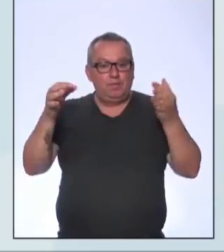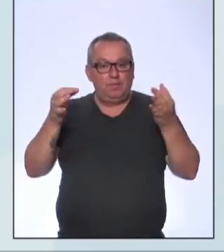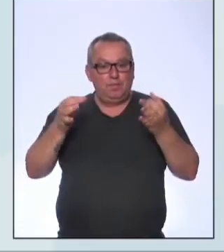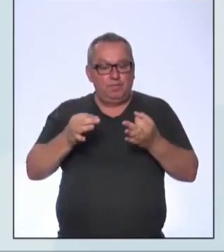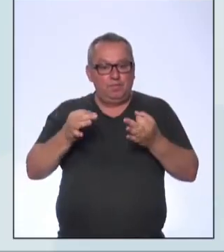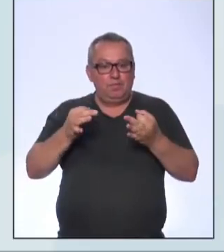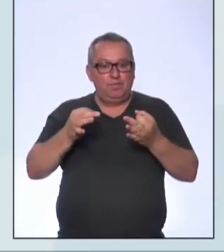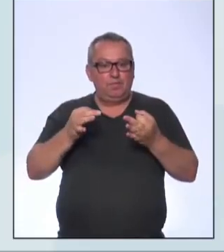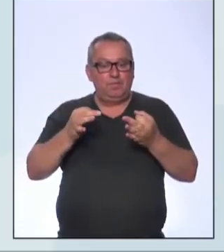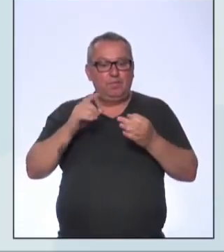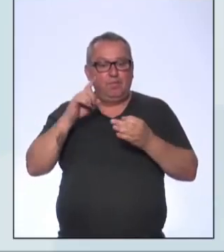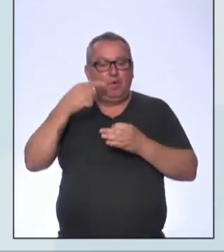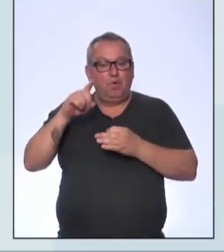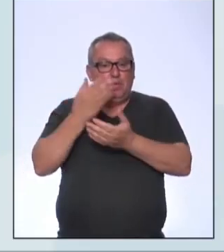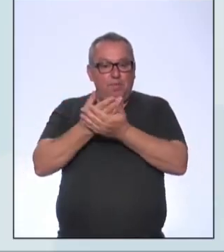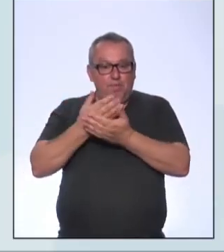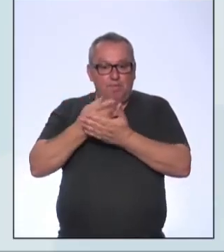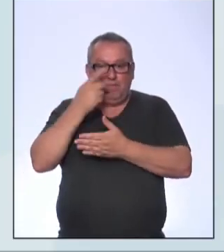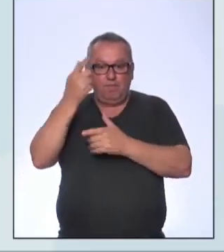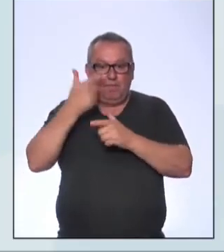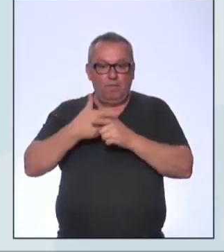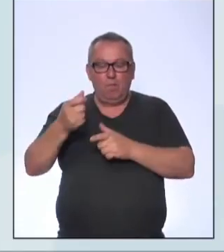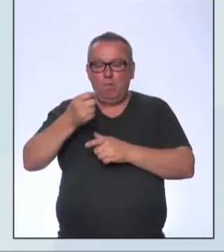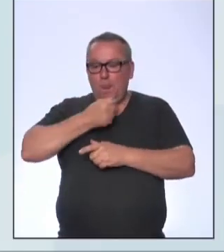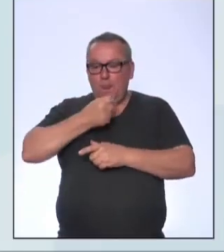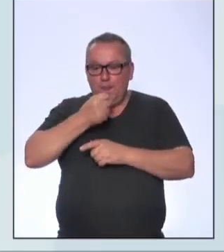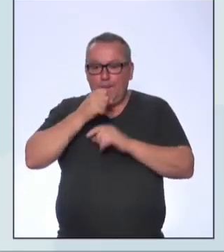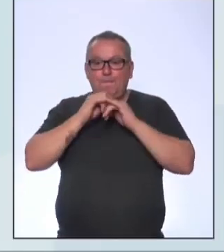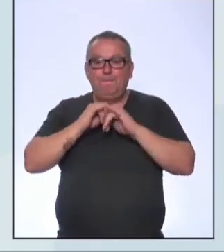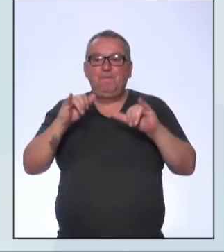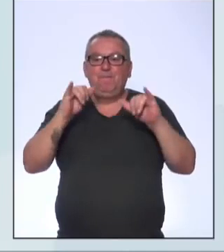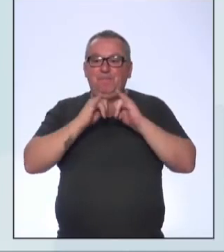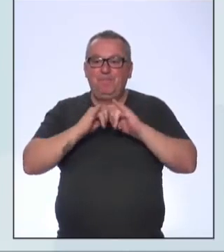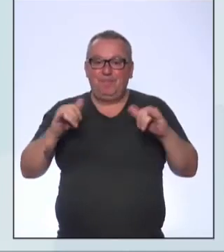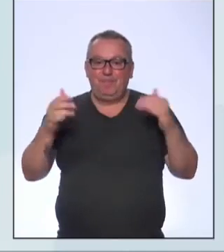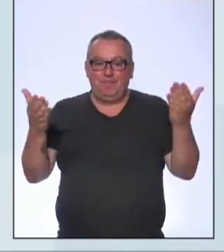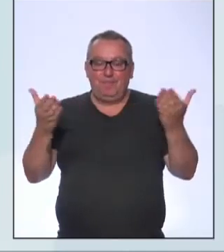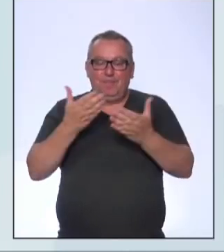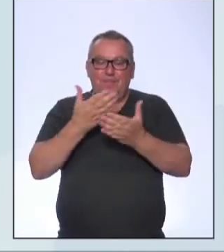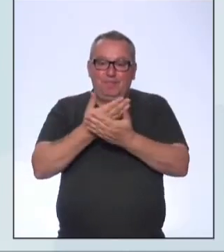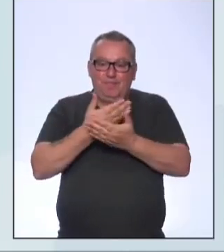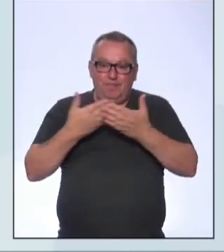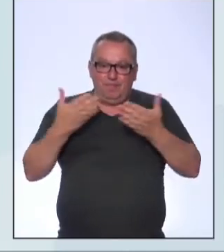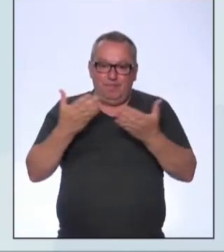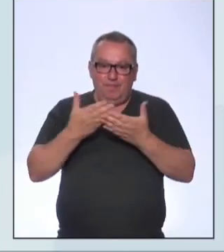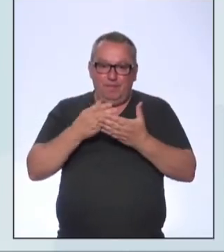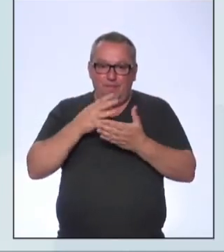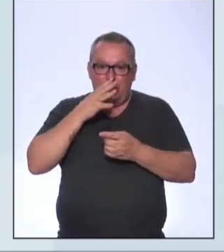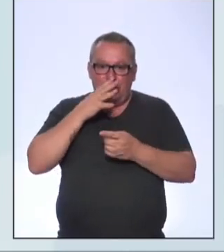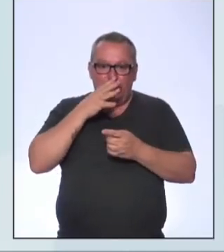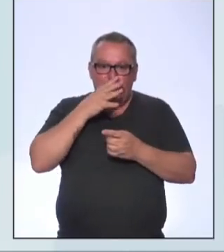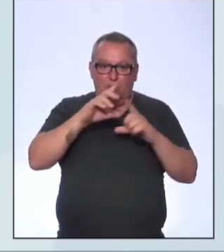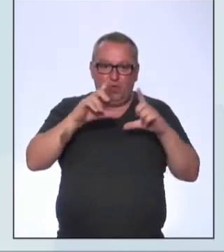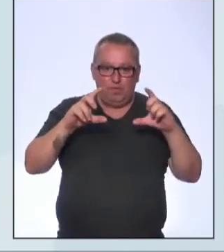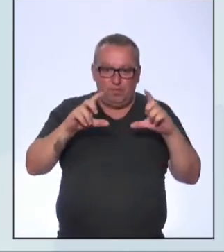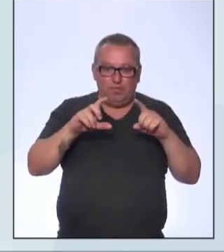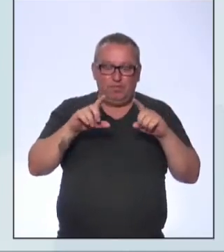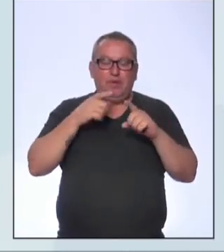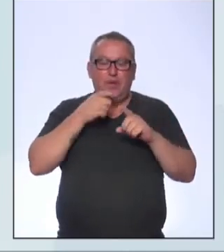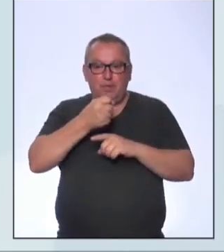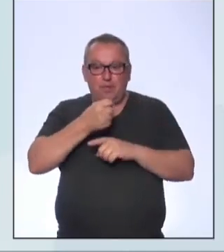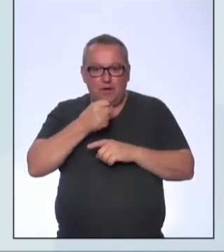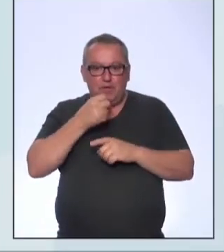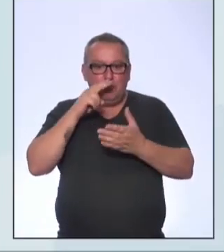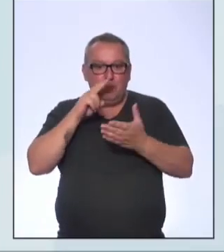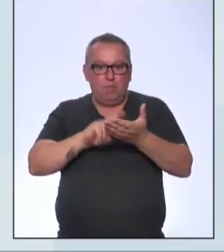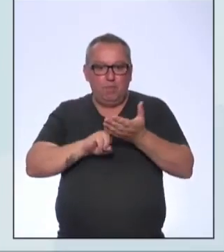se organizar, né? Na última aula falamos sobre reportagem e notícia. Nesta aula de hoje, fotodenúncia, fotoreportagem, carta